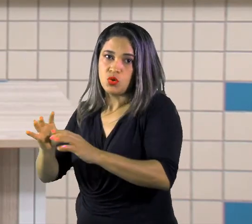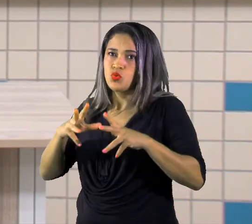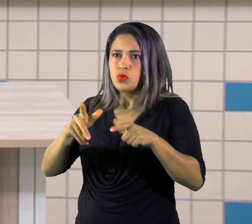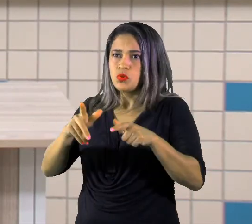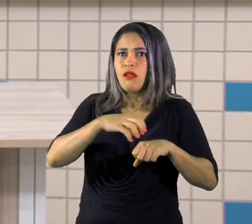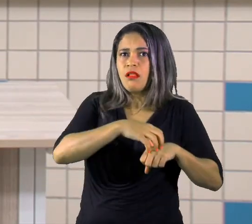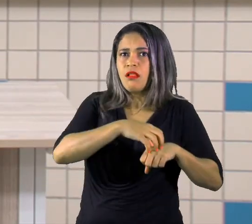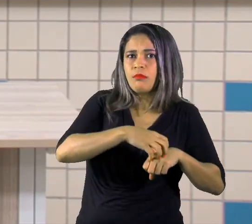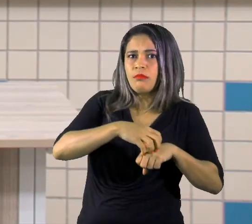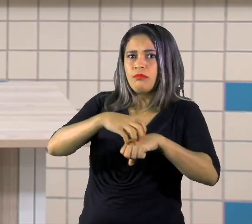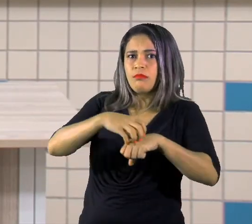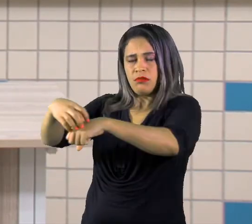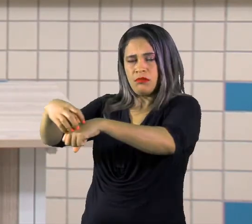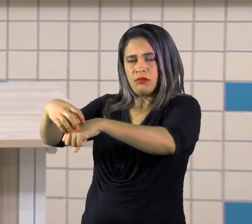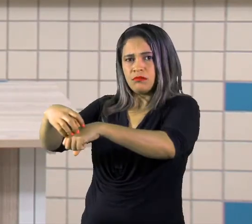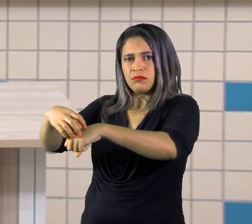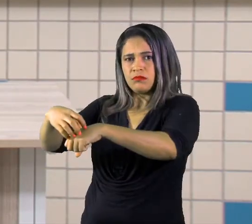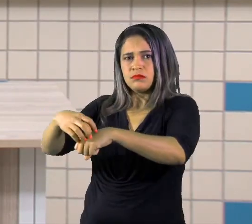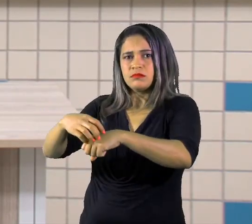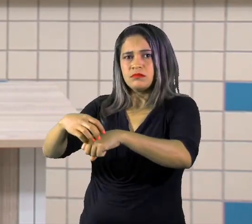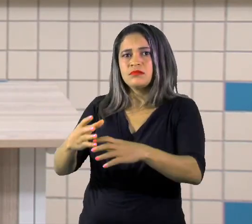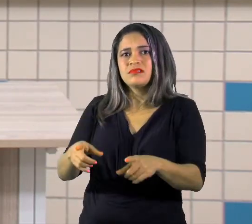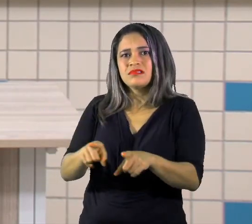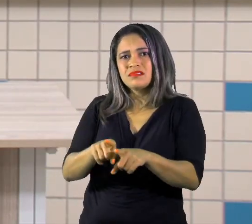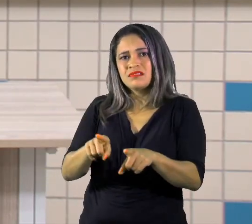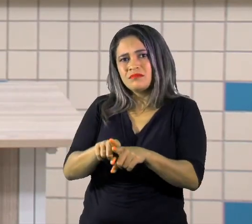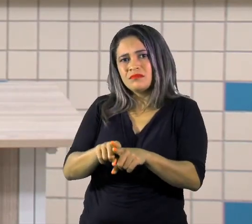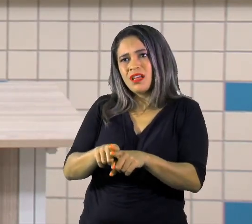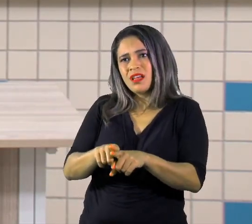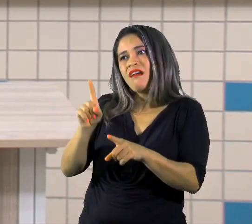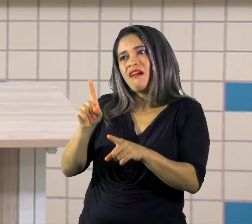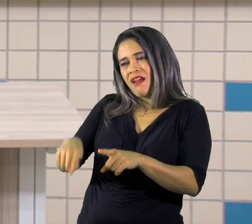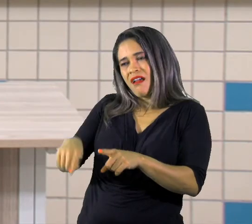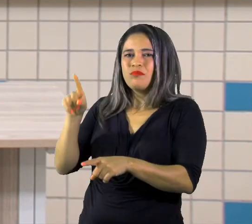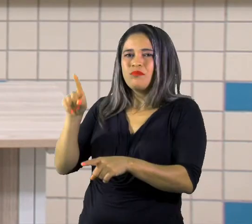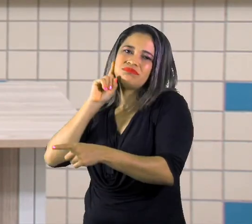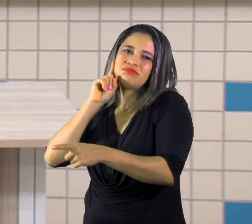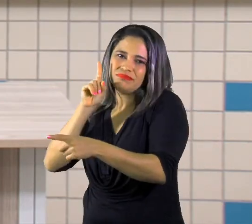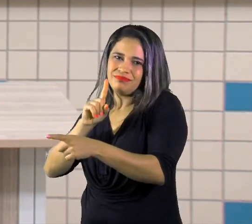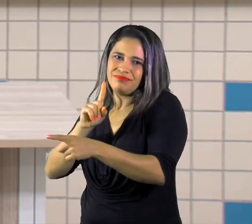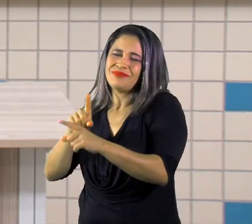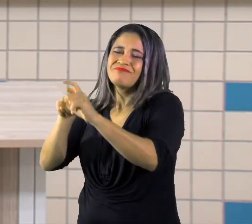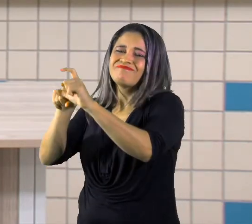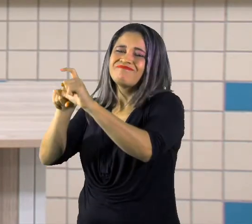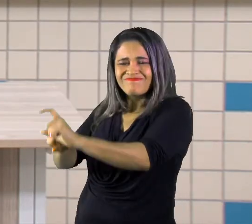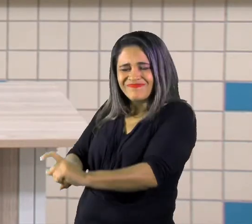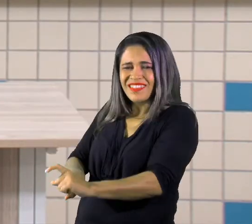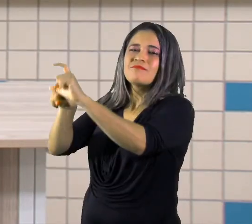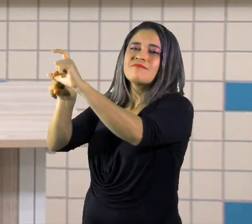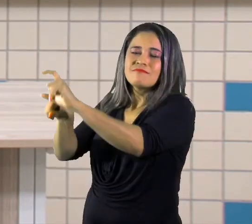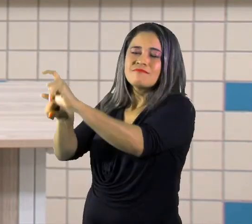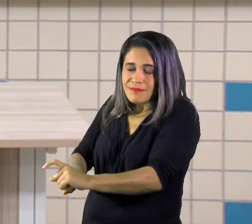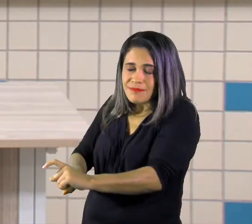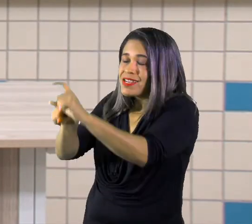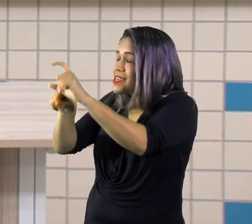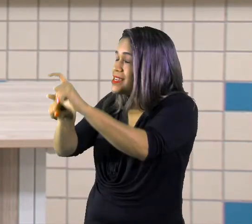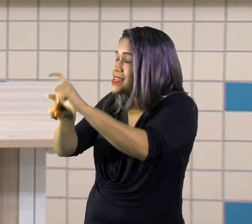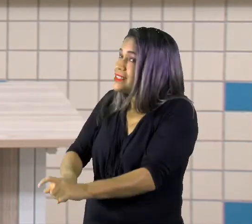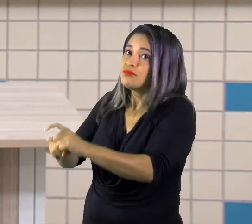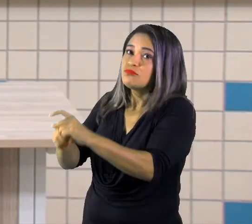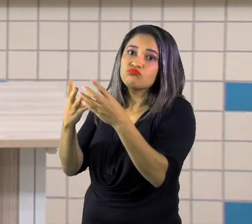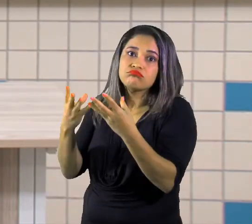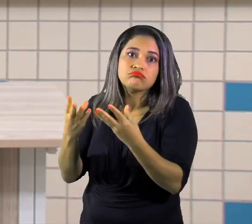do que ele importa é importado exatamente dos Estados Unidos. Então, o Canadá ele tem uma dependência muito grande da